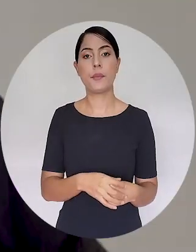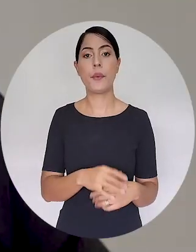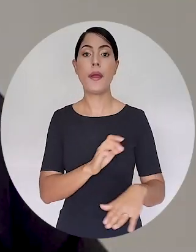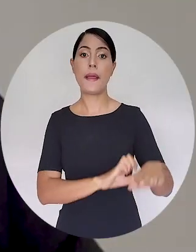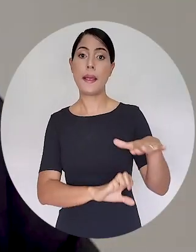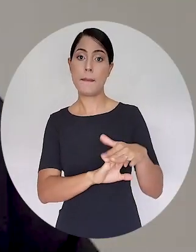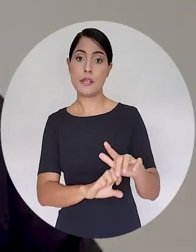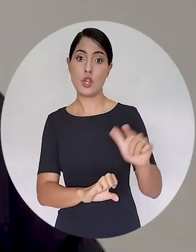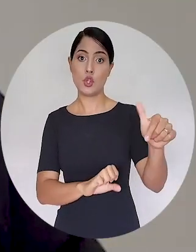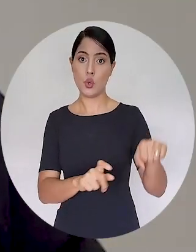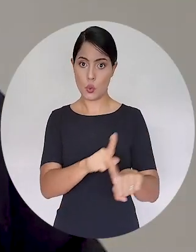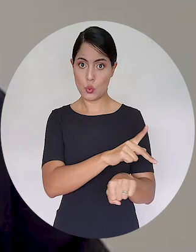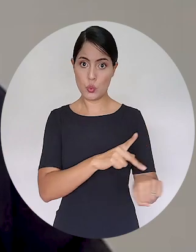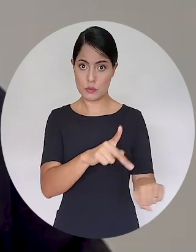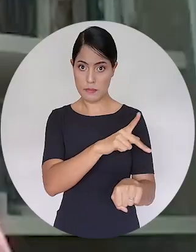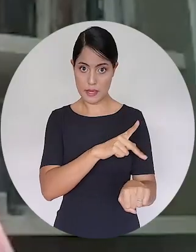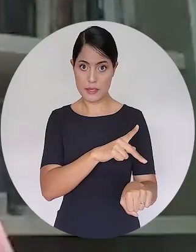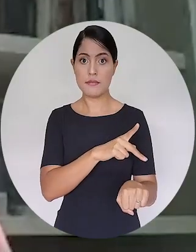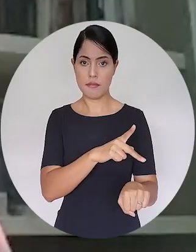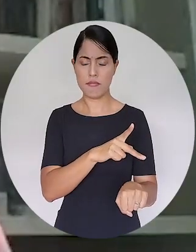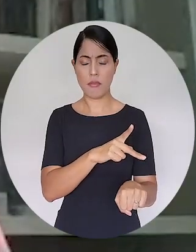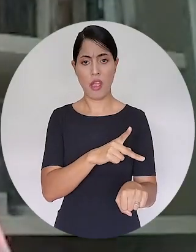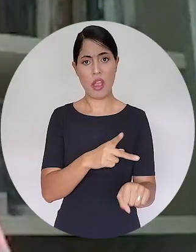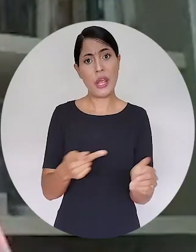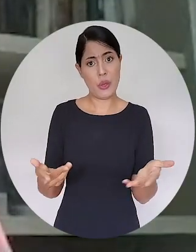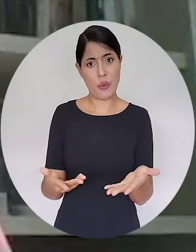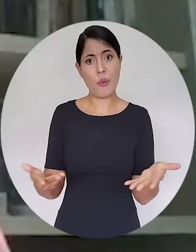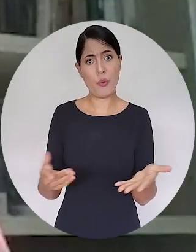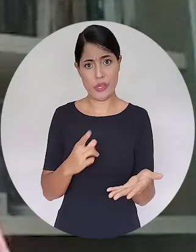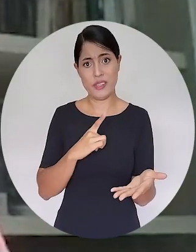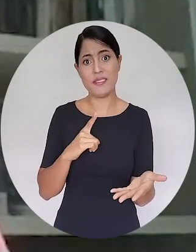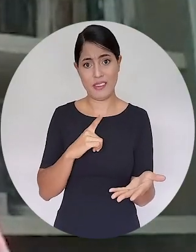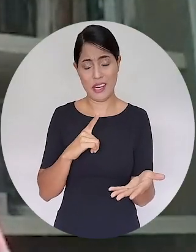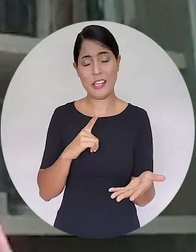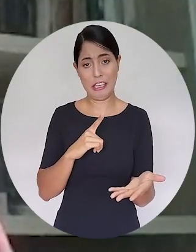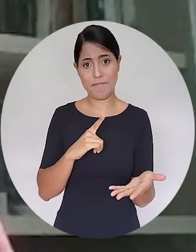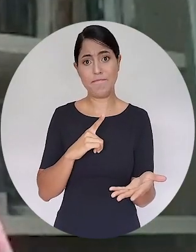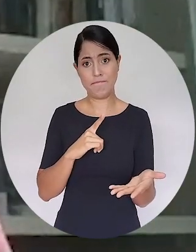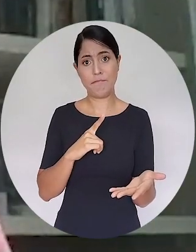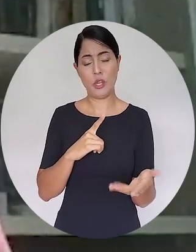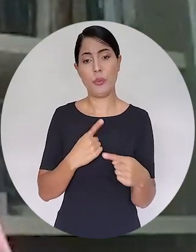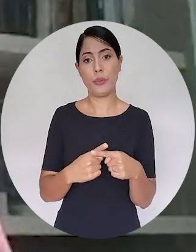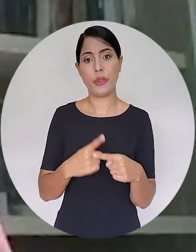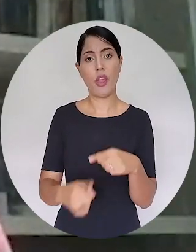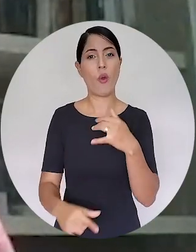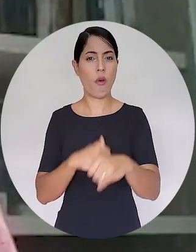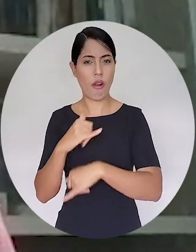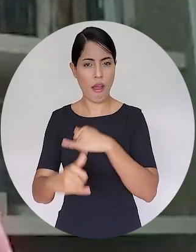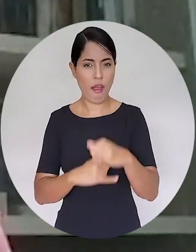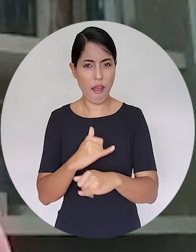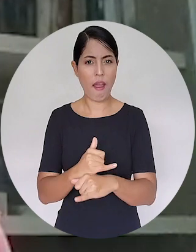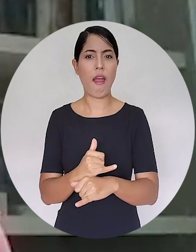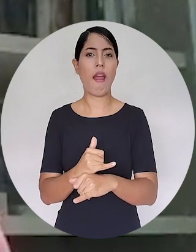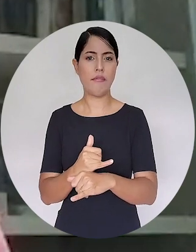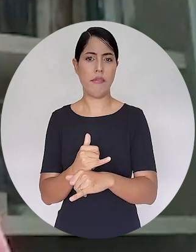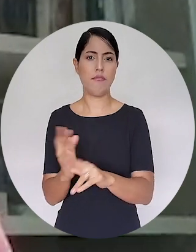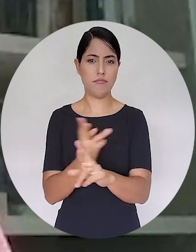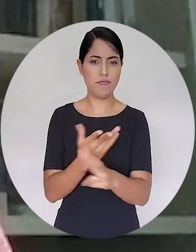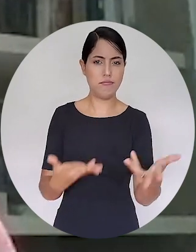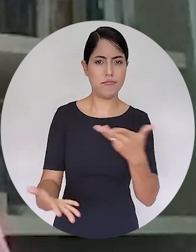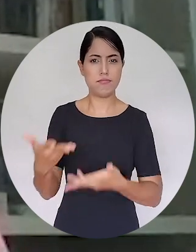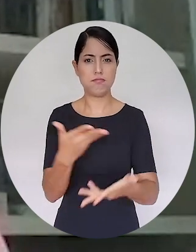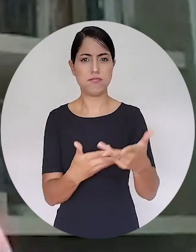empresas que estão em países distintos ou que hoje em dia, né, com com as relações online, é